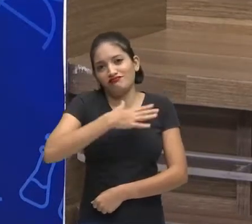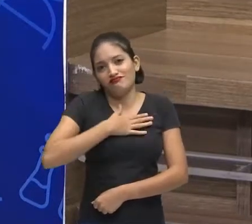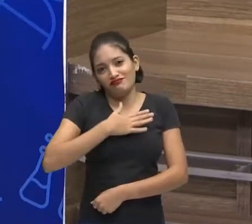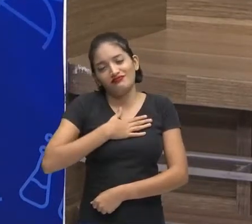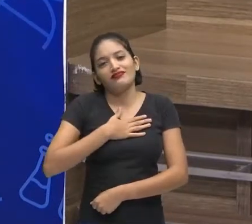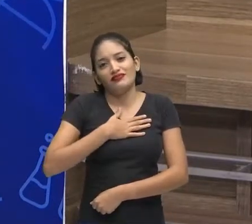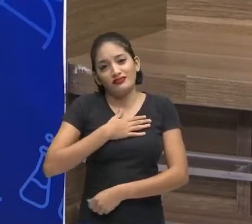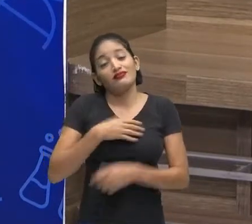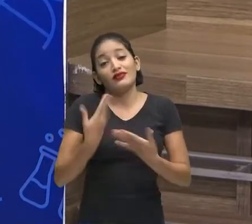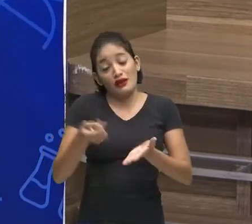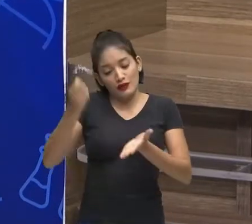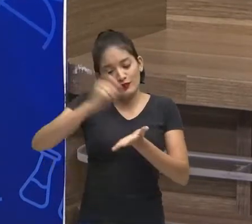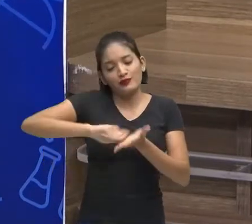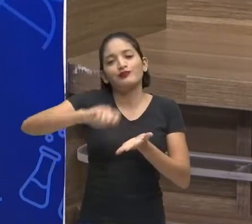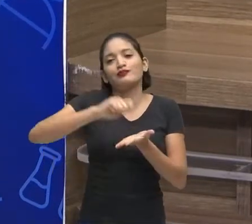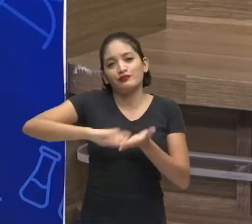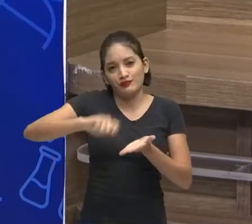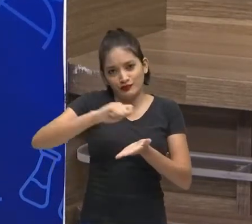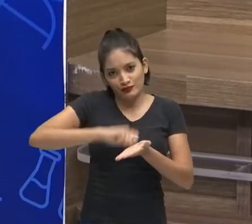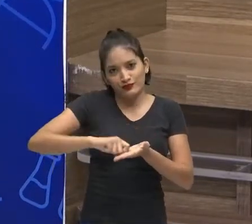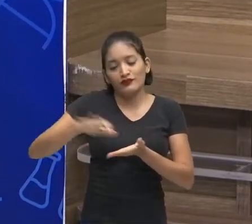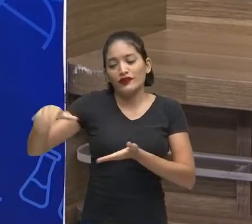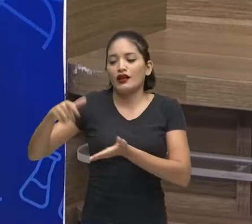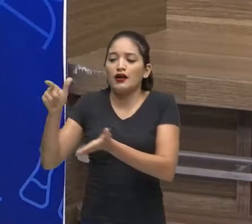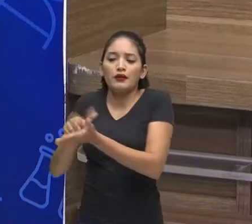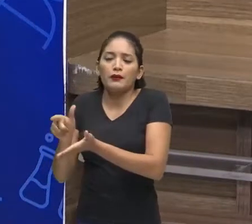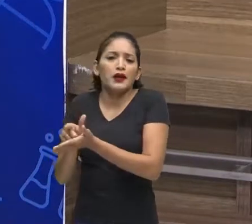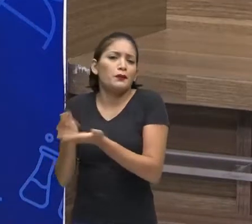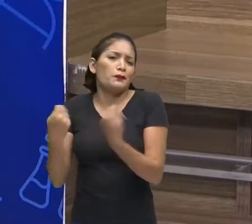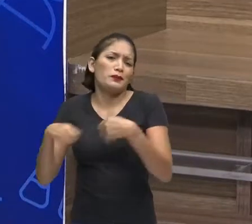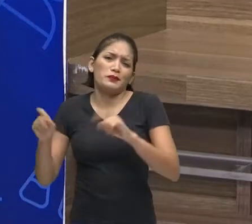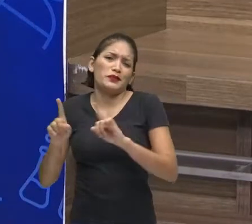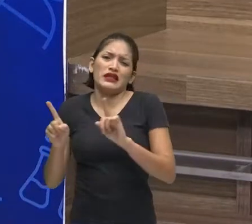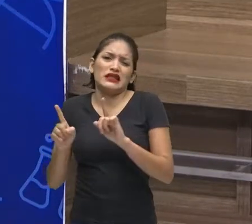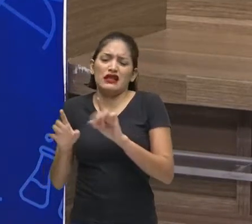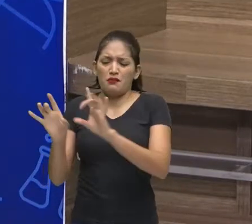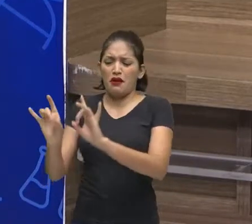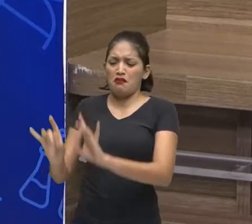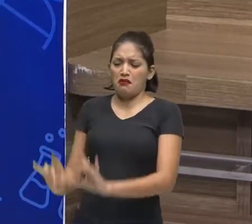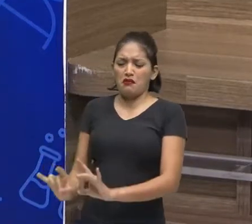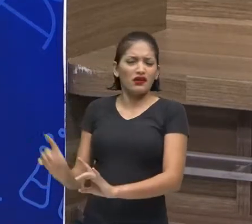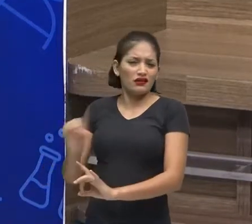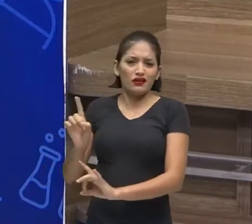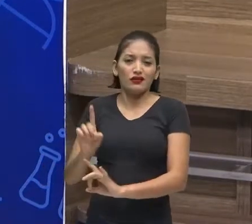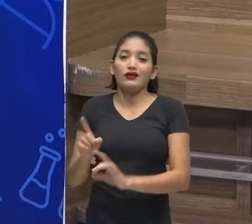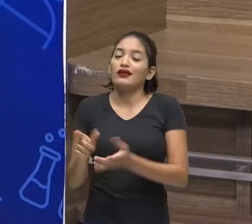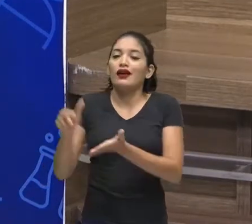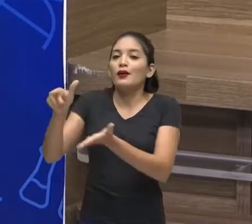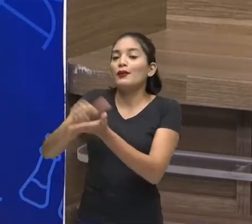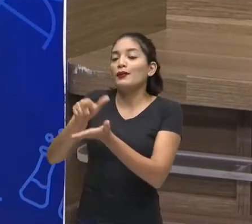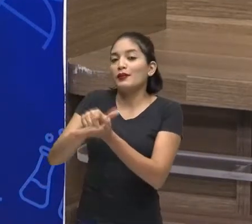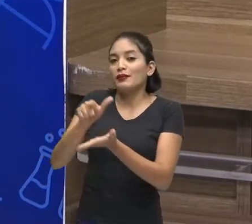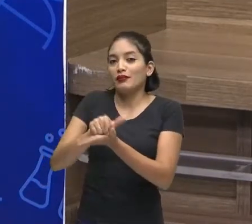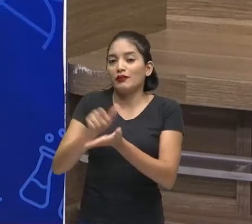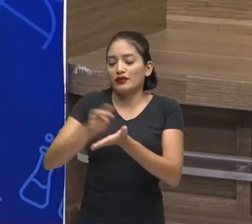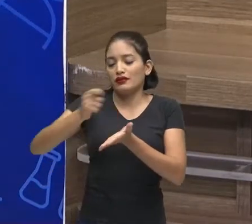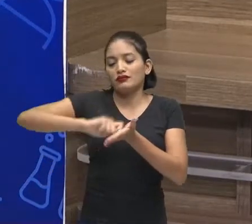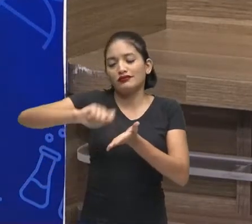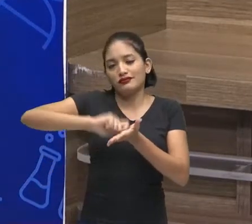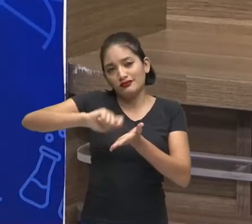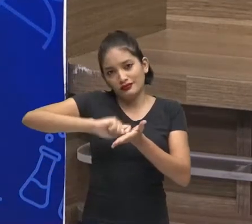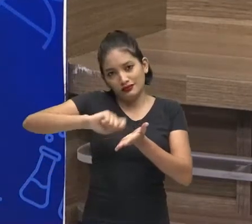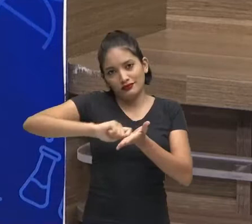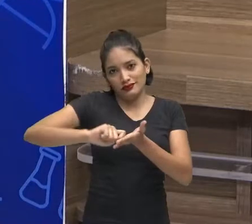escreva, pegue uma folha de papel, não precisa ser nada especial não, uma folha de papel e escreva